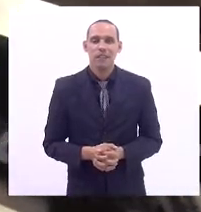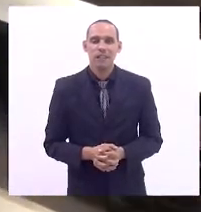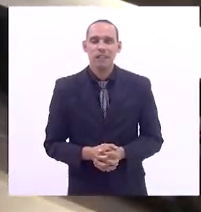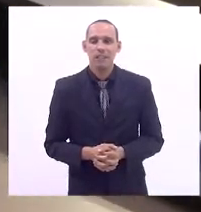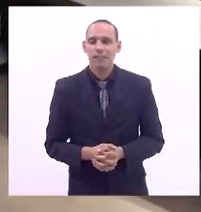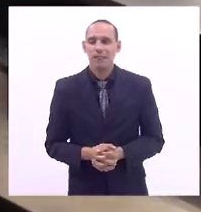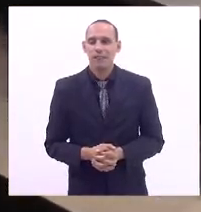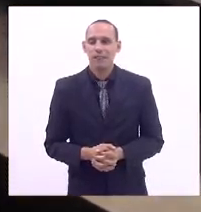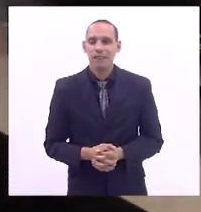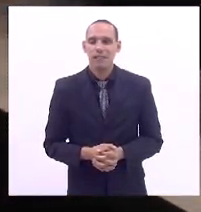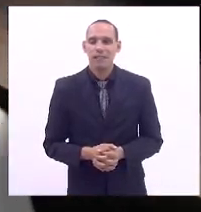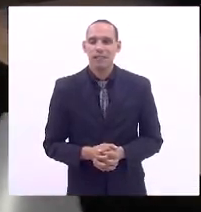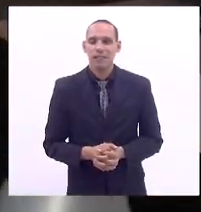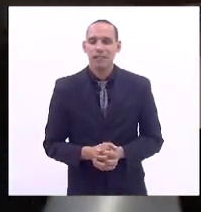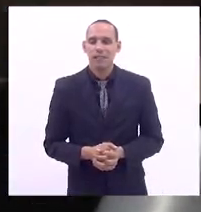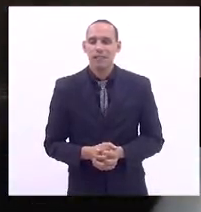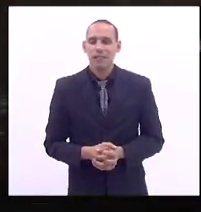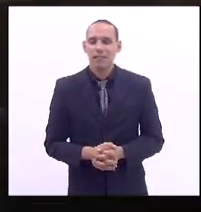G1